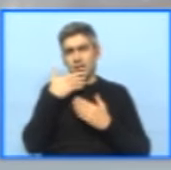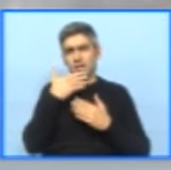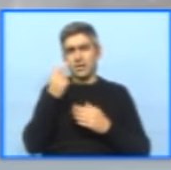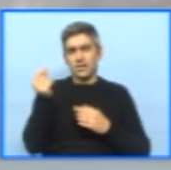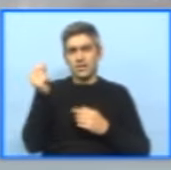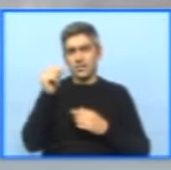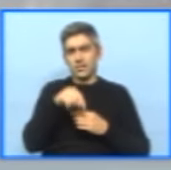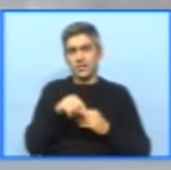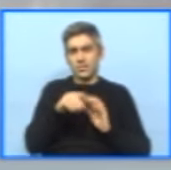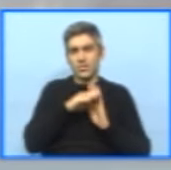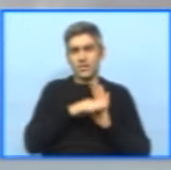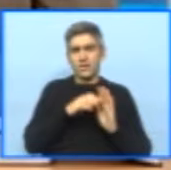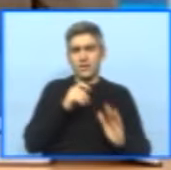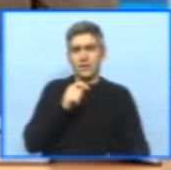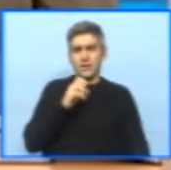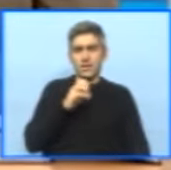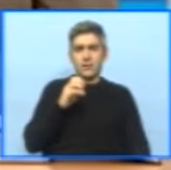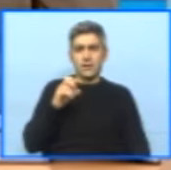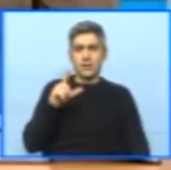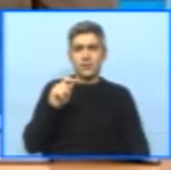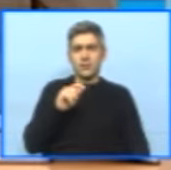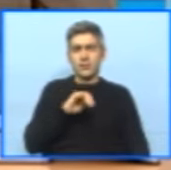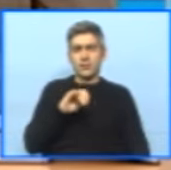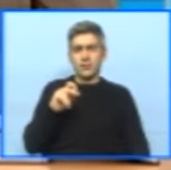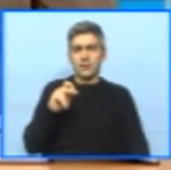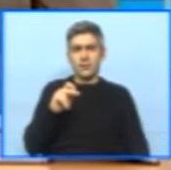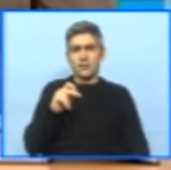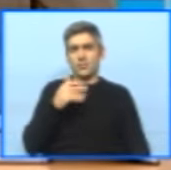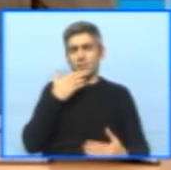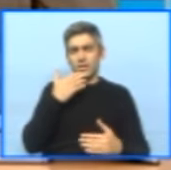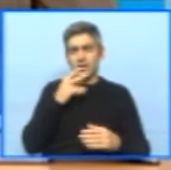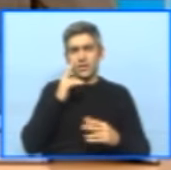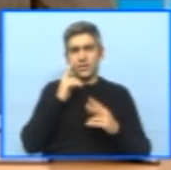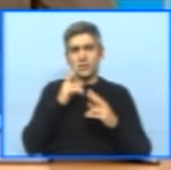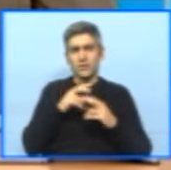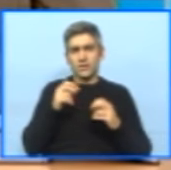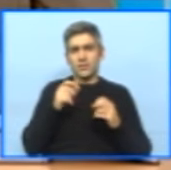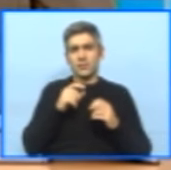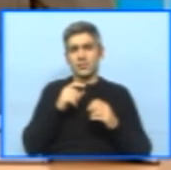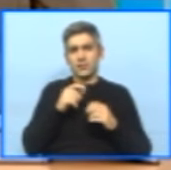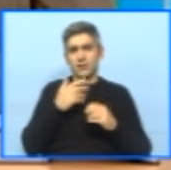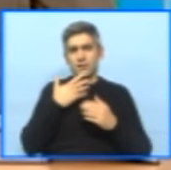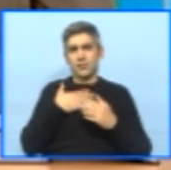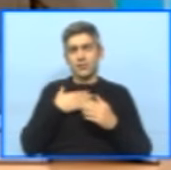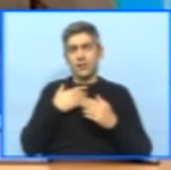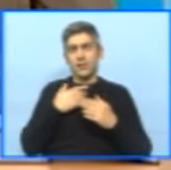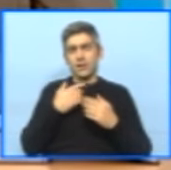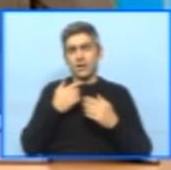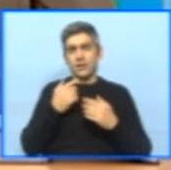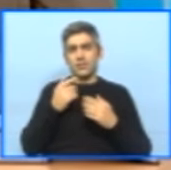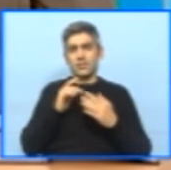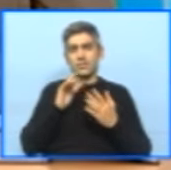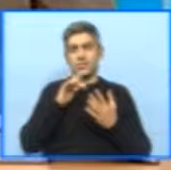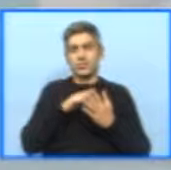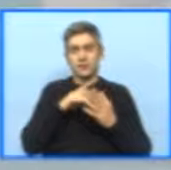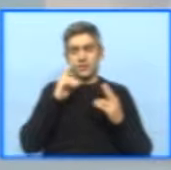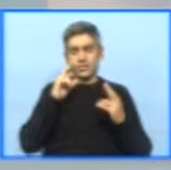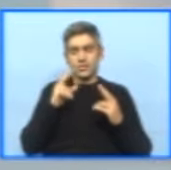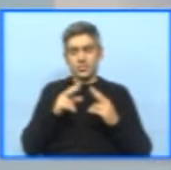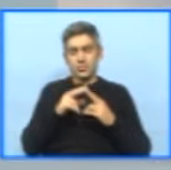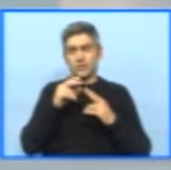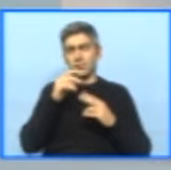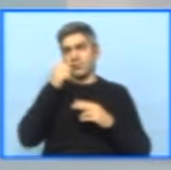no programa Eclésia a apresentá-los e a descobrir mensagens que nos fazem chegar nestes encontros